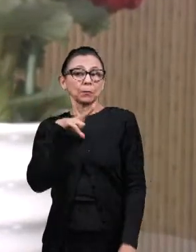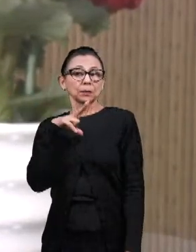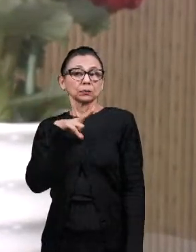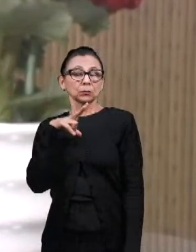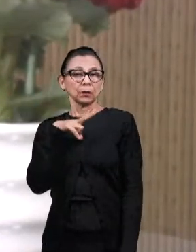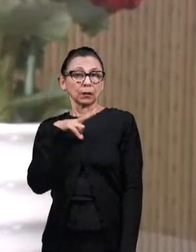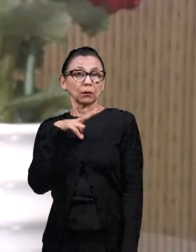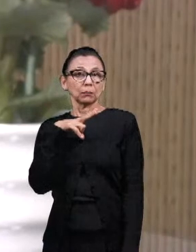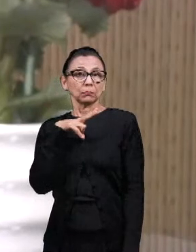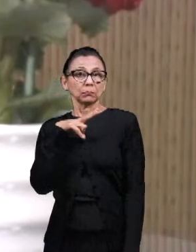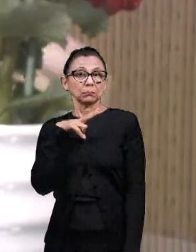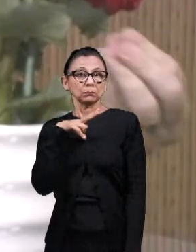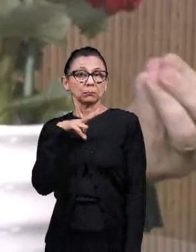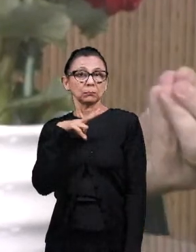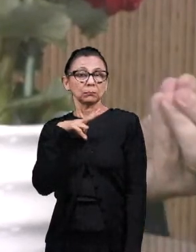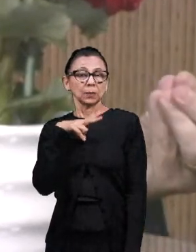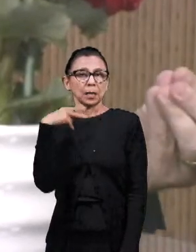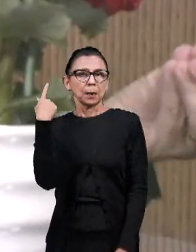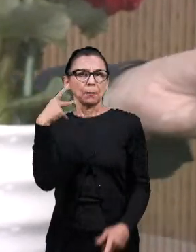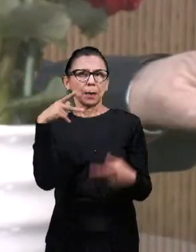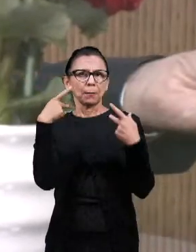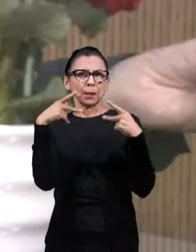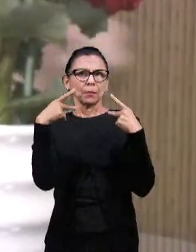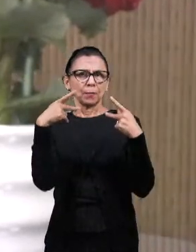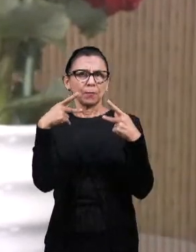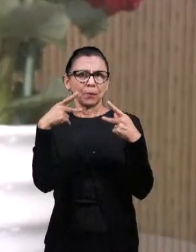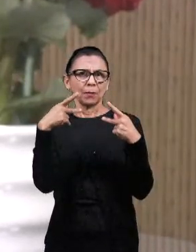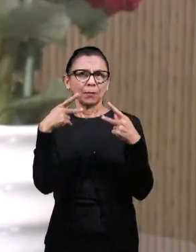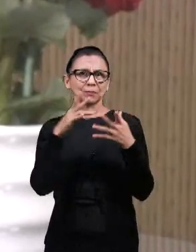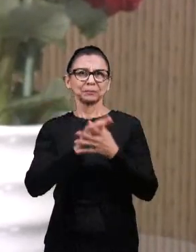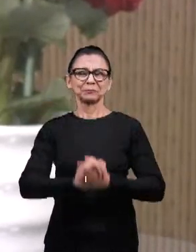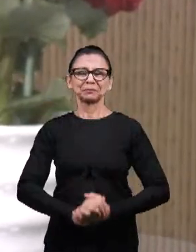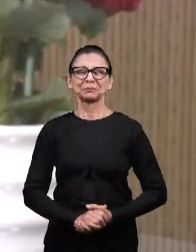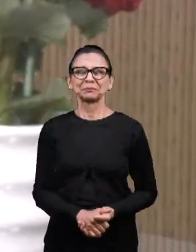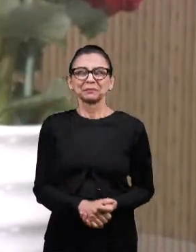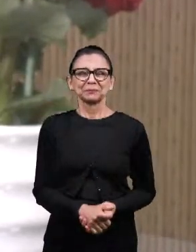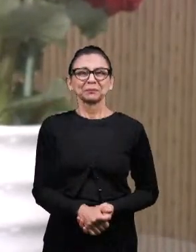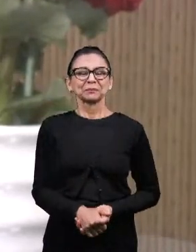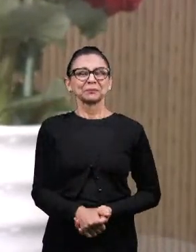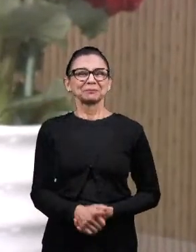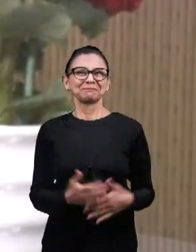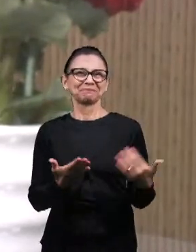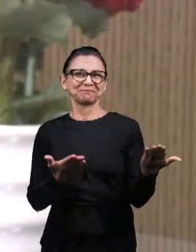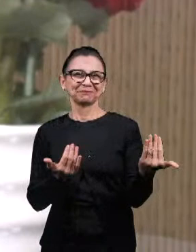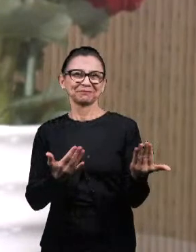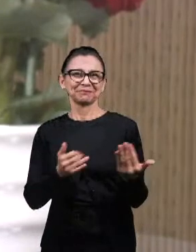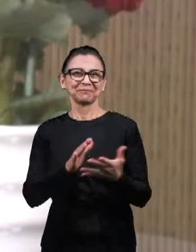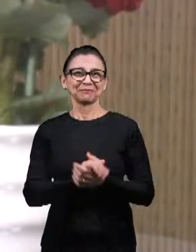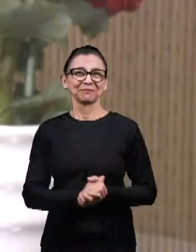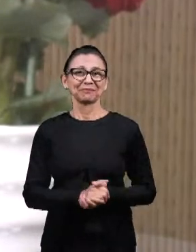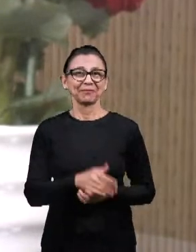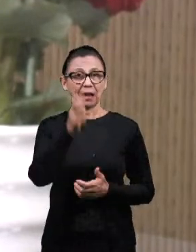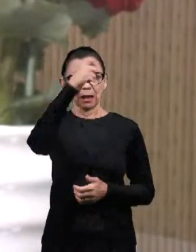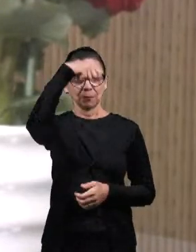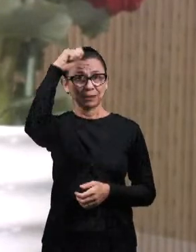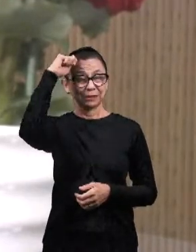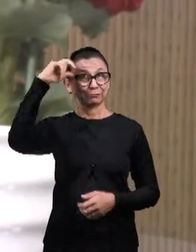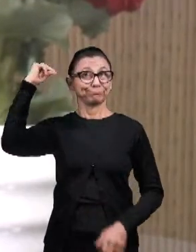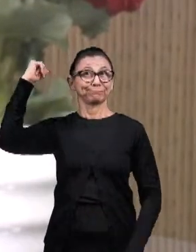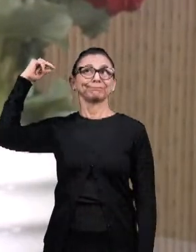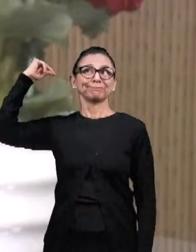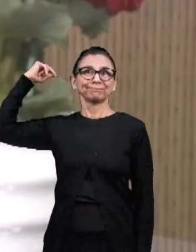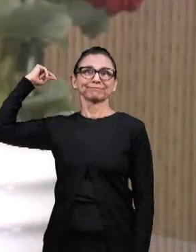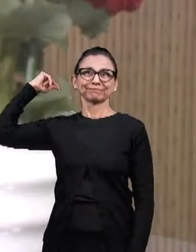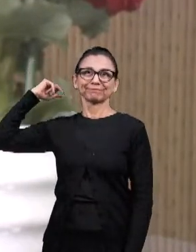jovem, foi no século passado, mas foi, né? Como jovem, ele contando a experiência, como ele chegou na igreja, o